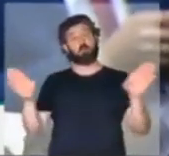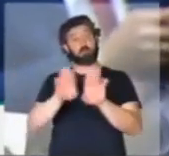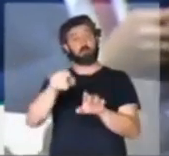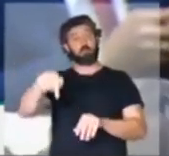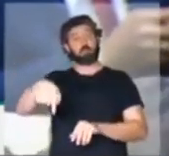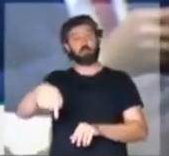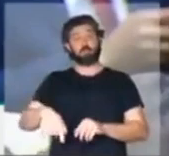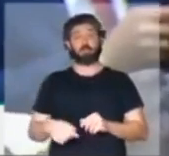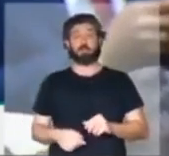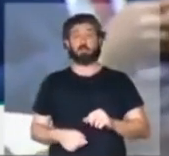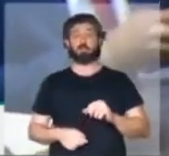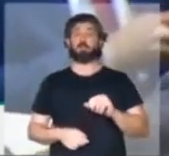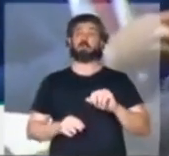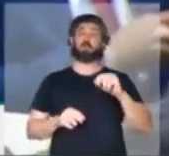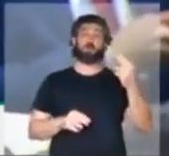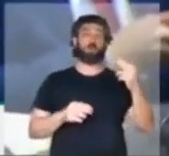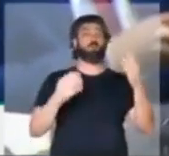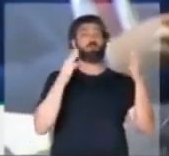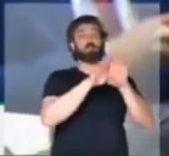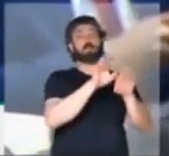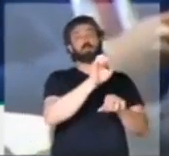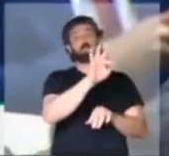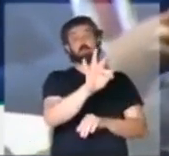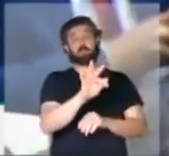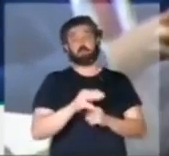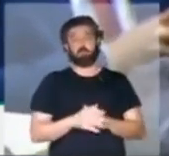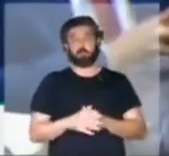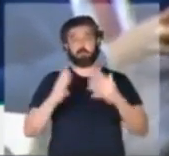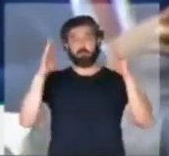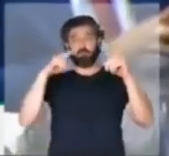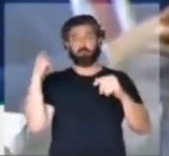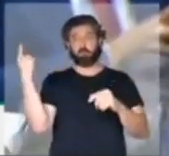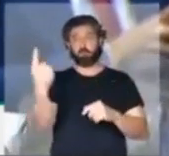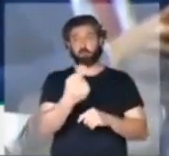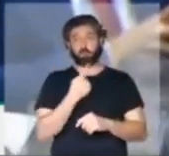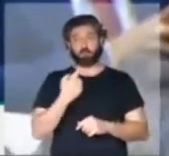parlamento, o Supremo e a democracia brasileira. Parabéns para todos nós pelo sistema democrático.